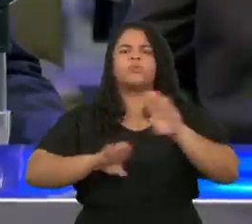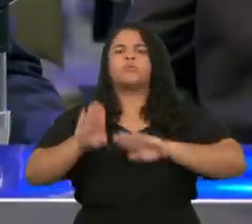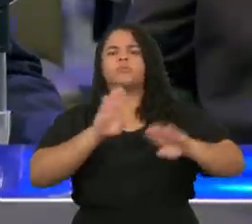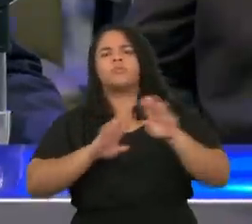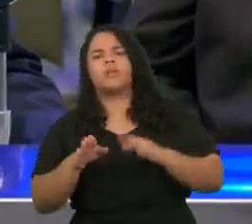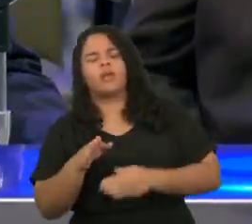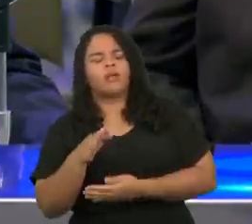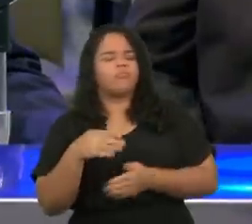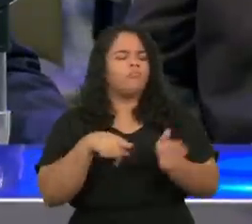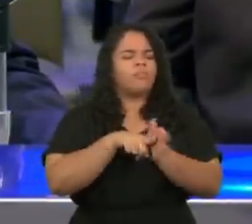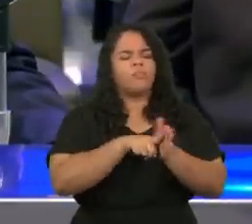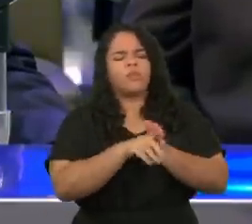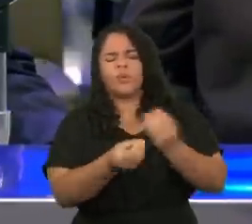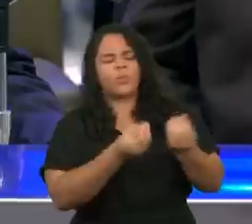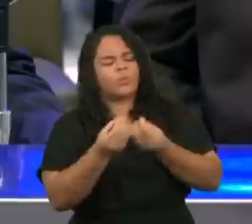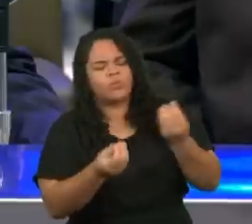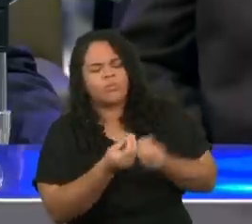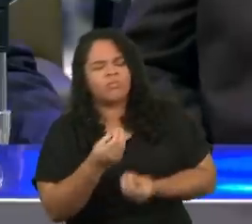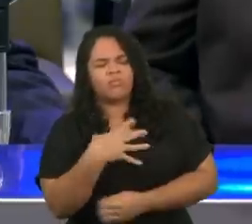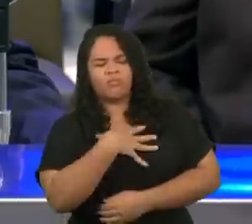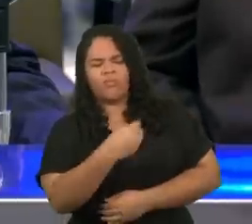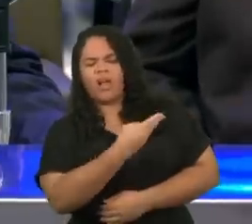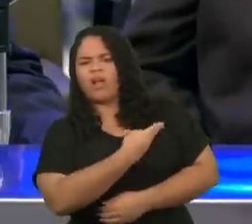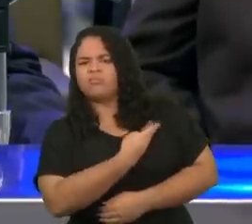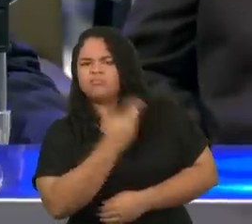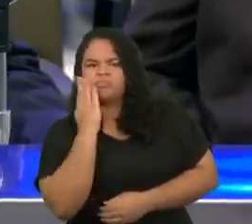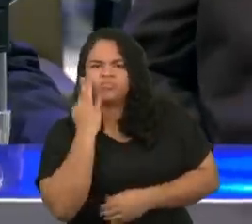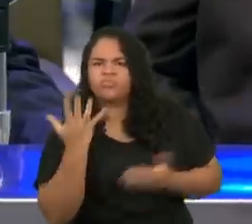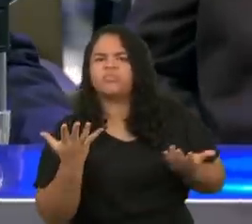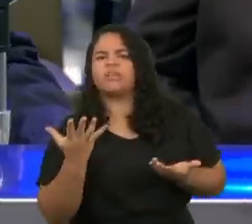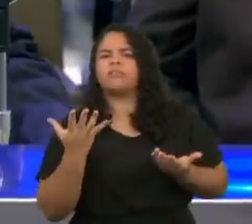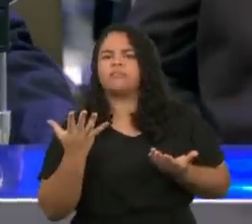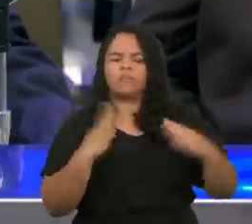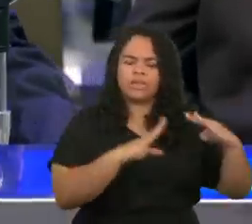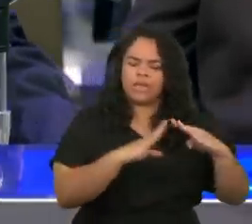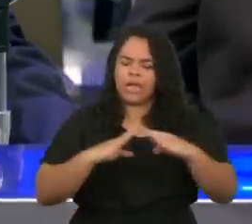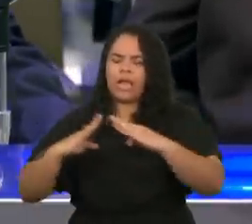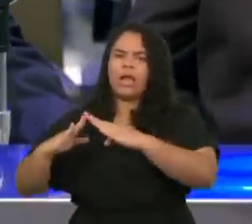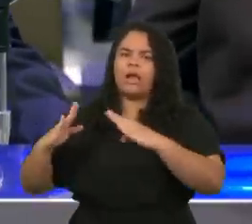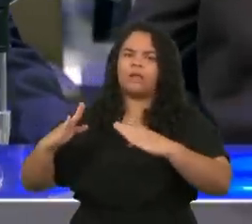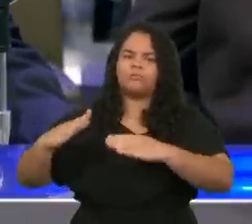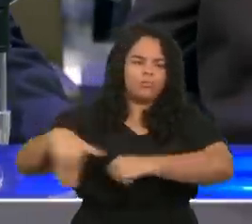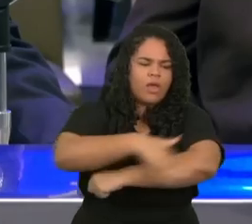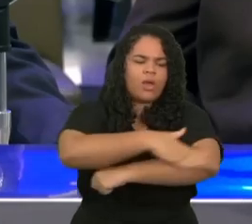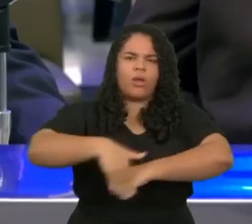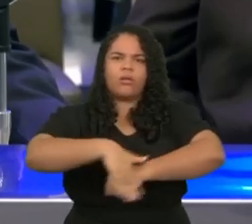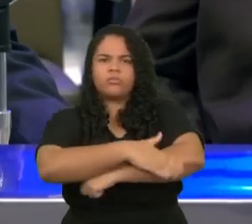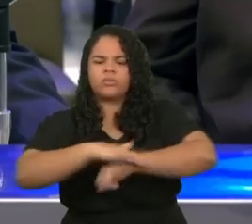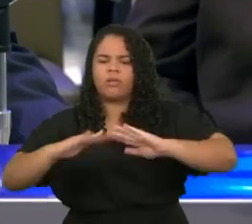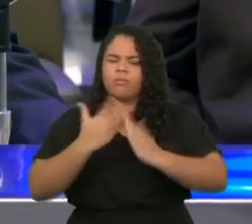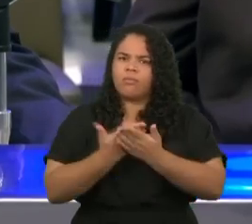filhos Não é só na escola na vizinhança mas na igreja também não